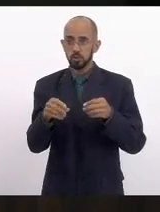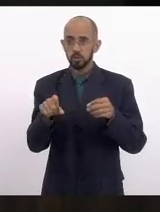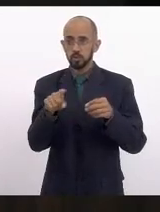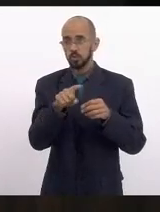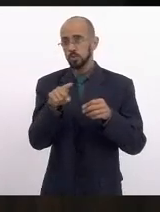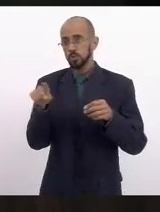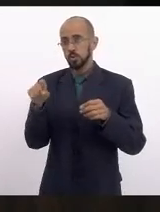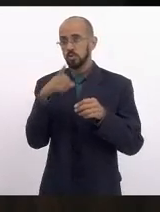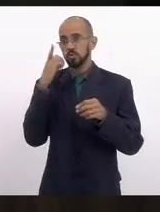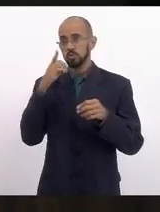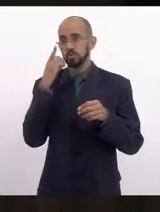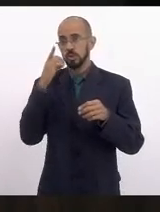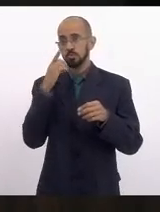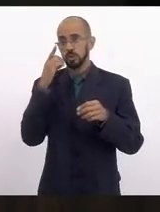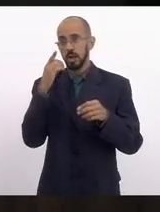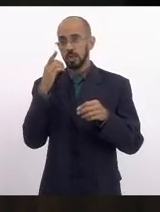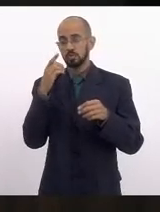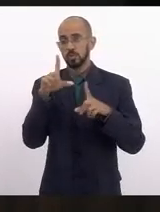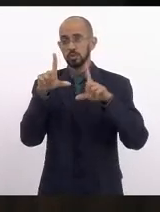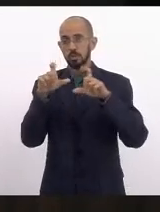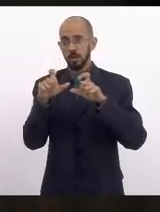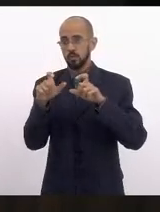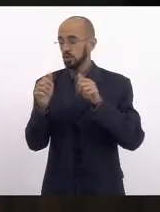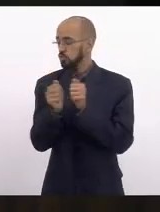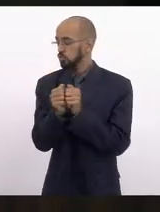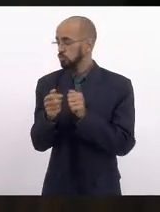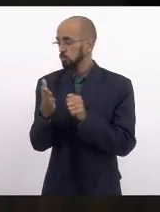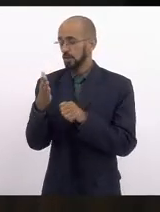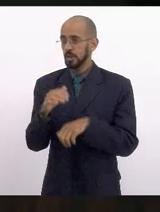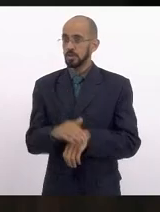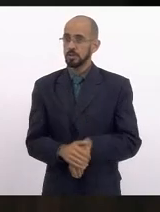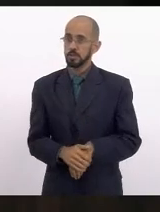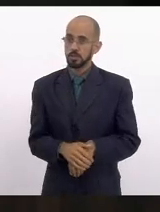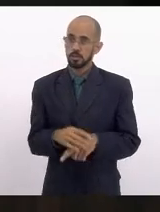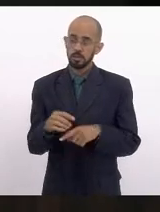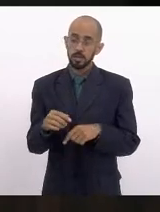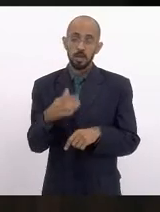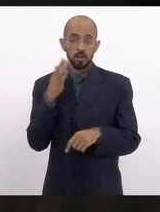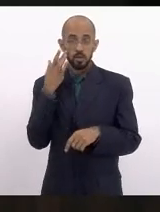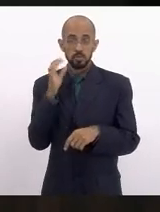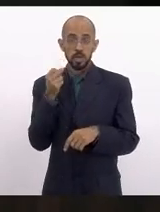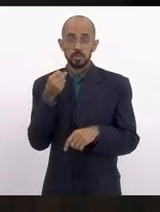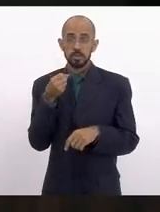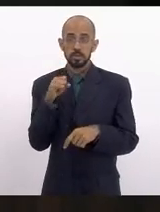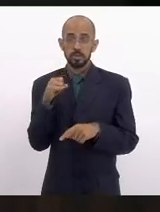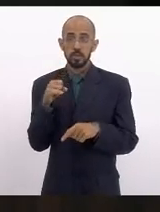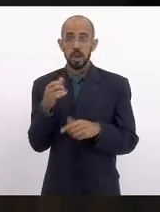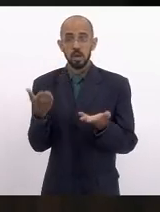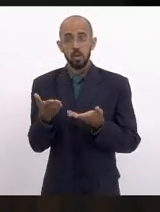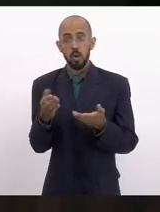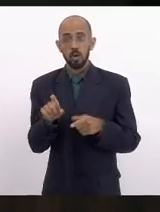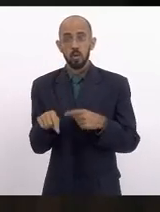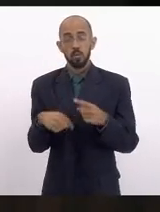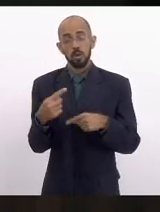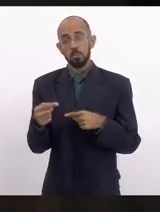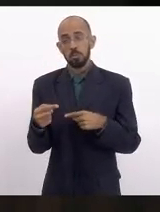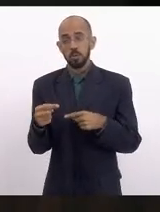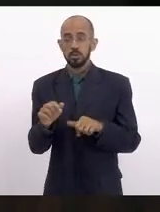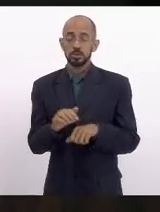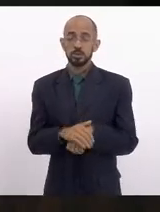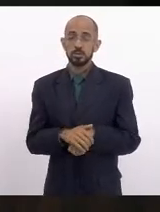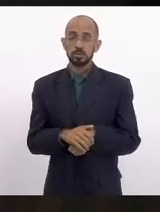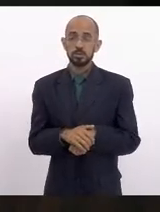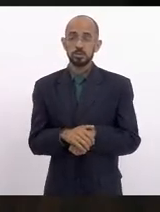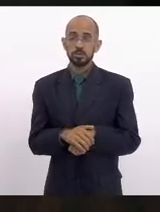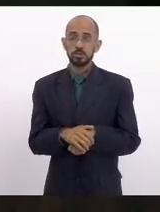frente para tirar uma foto logicamente quiser com ele e depois não sei se antes ou depois ele vai fazer uma saudação aqui e aí seguida